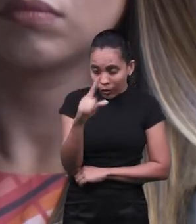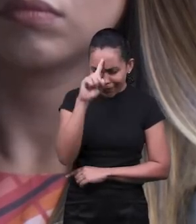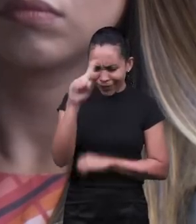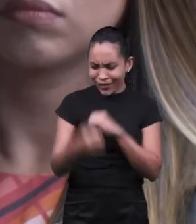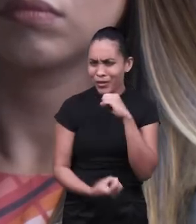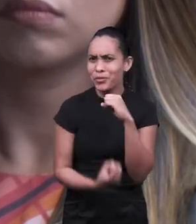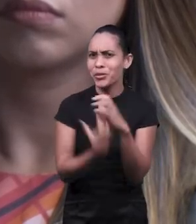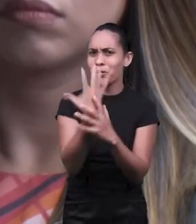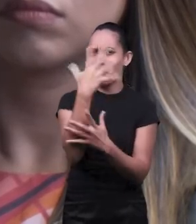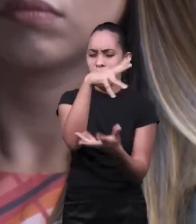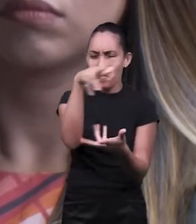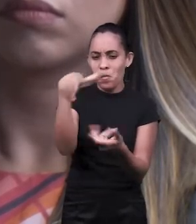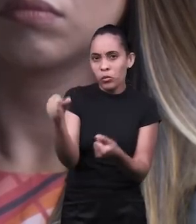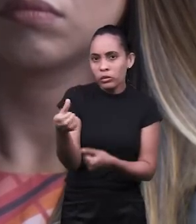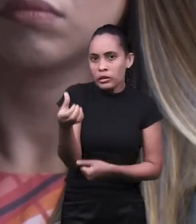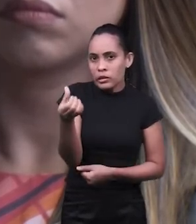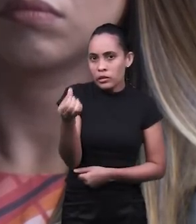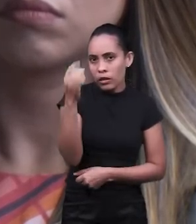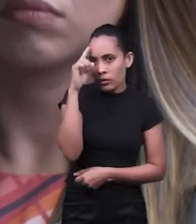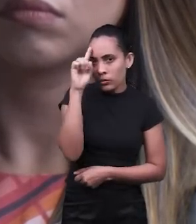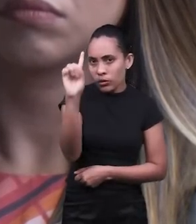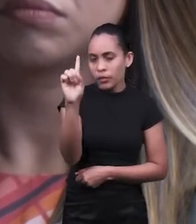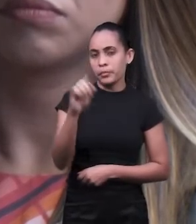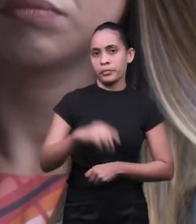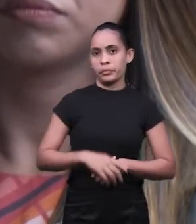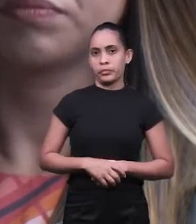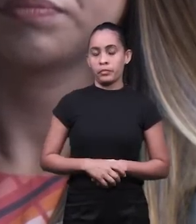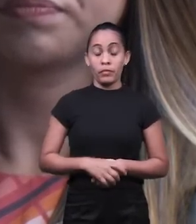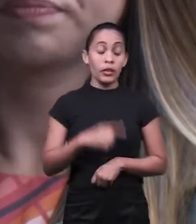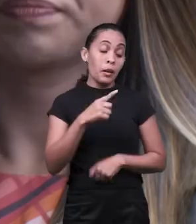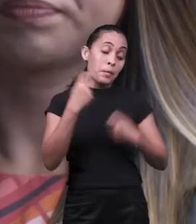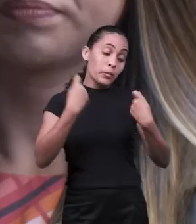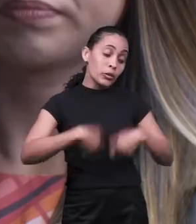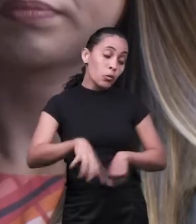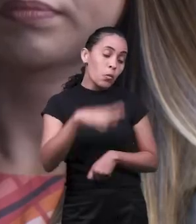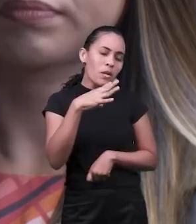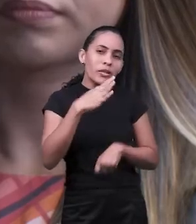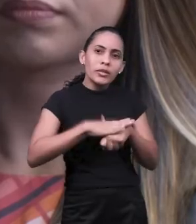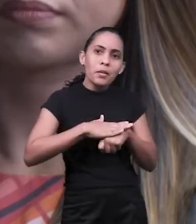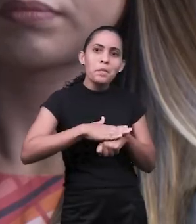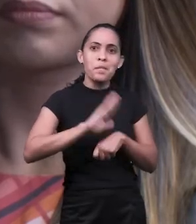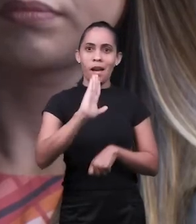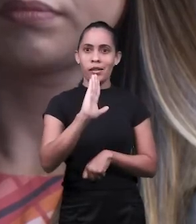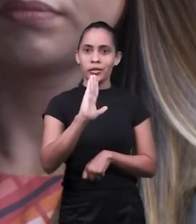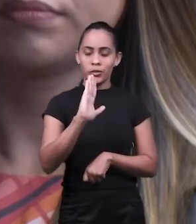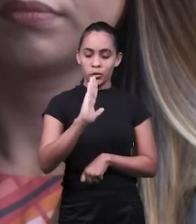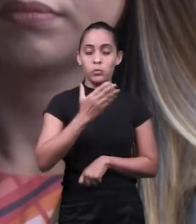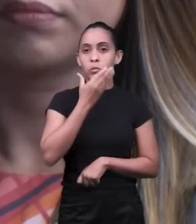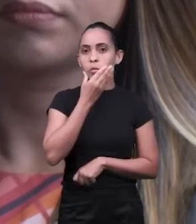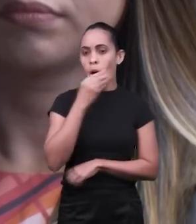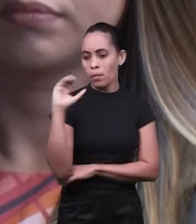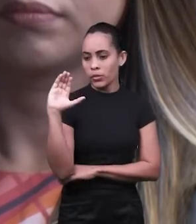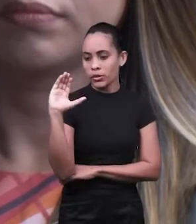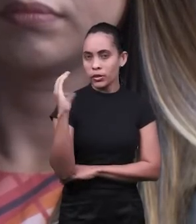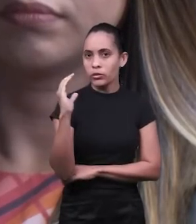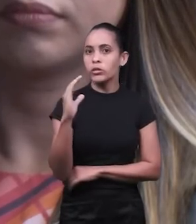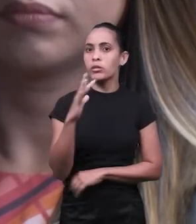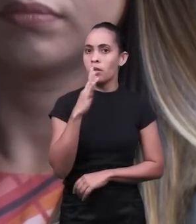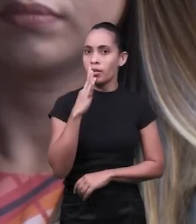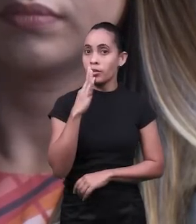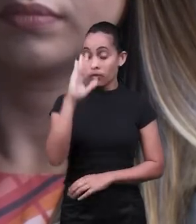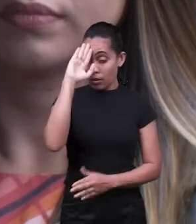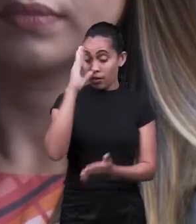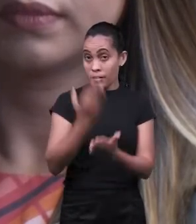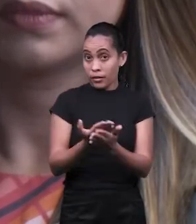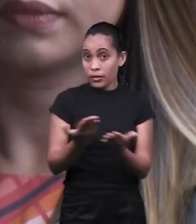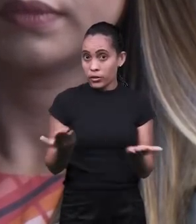Deus criou o mundo em 6 dias. O senhor deveria conhecer um pouco mais sobre o que os cientistas dizem sobre a Bíblia, dizem sobre